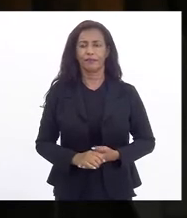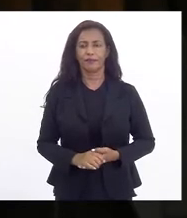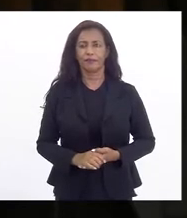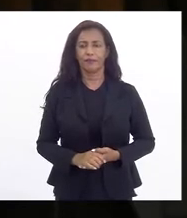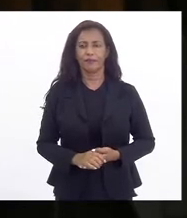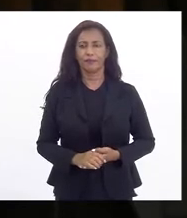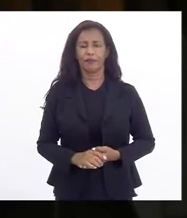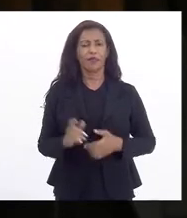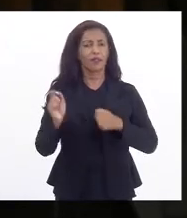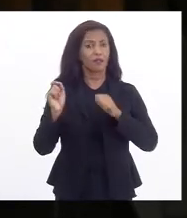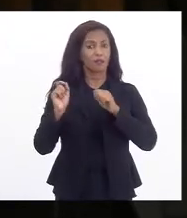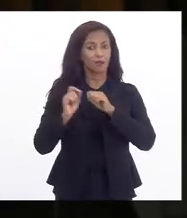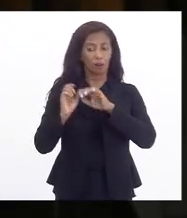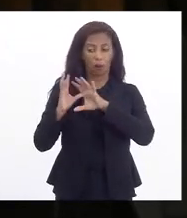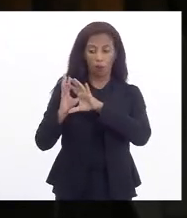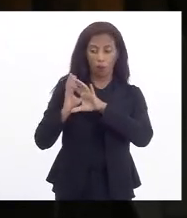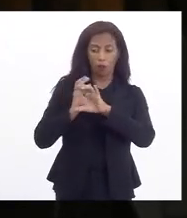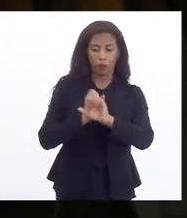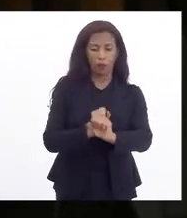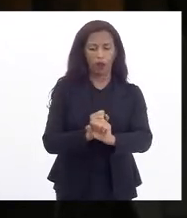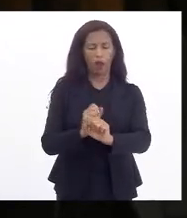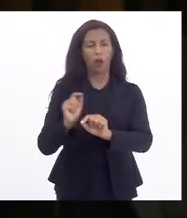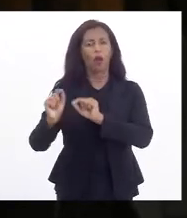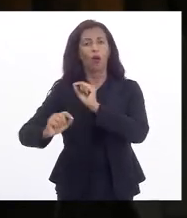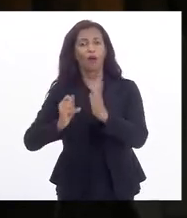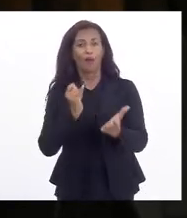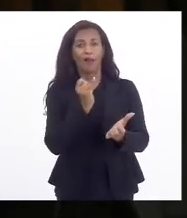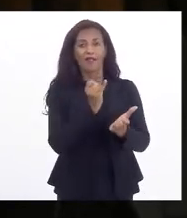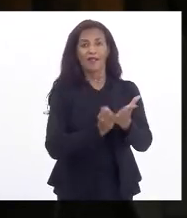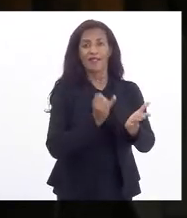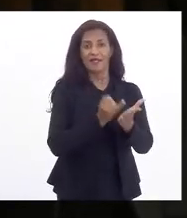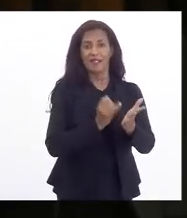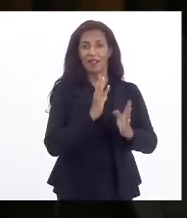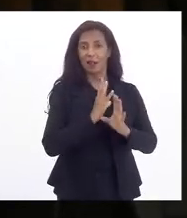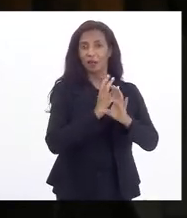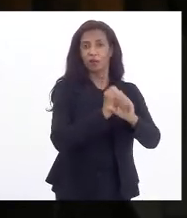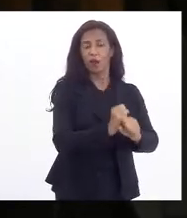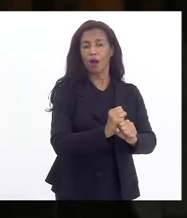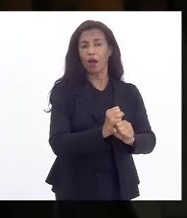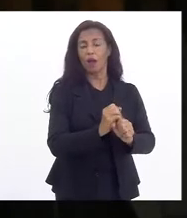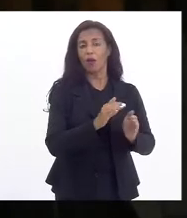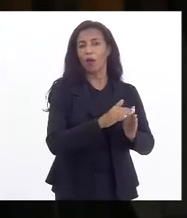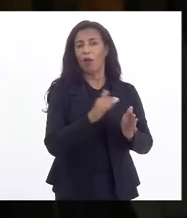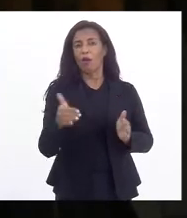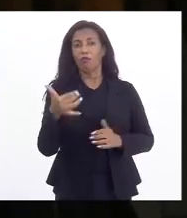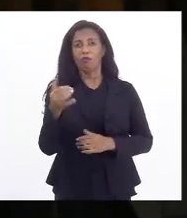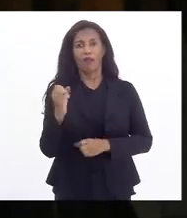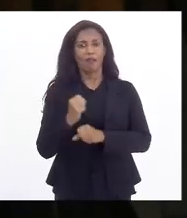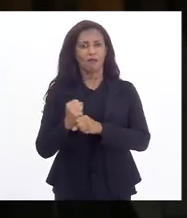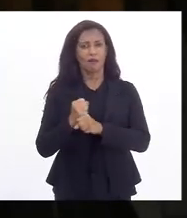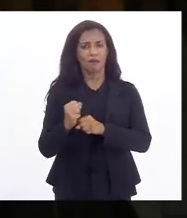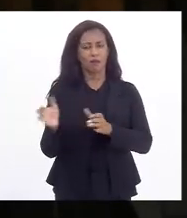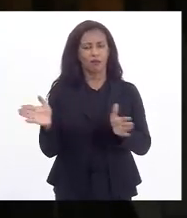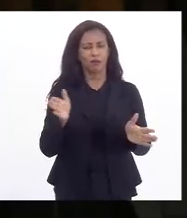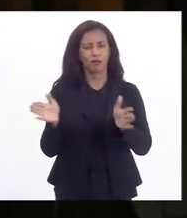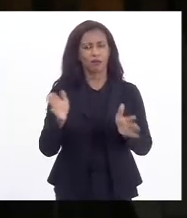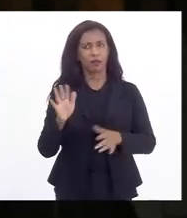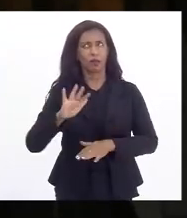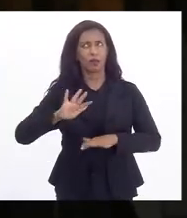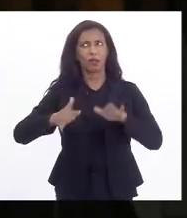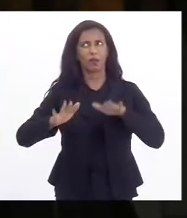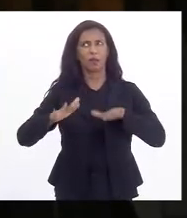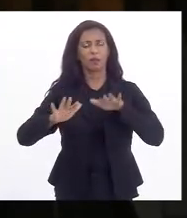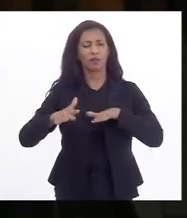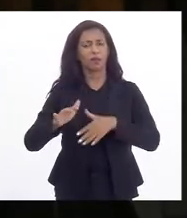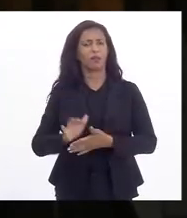nós fizemos o somatório do que é que foi a receita bruta nos últimos dez anos e deu a